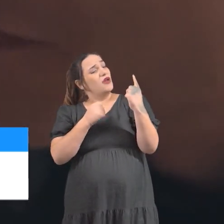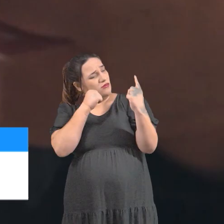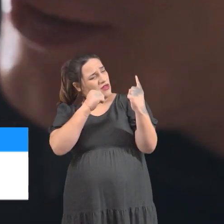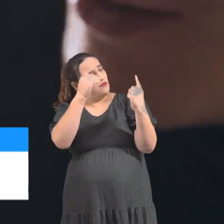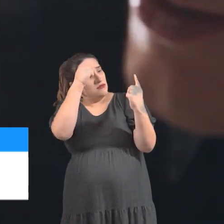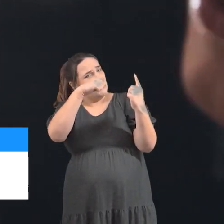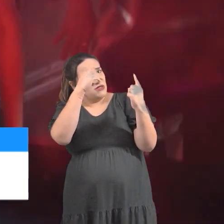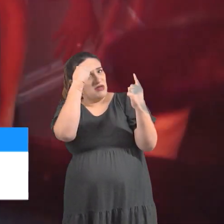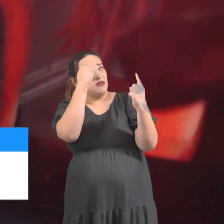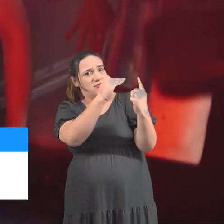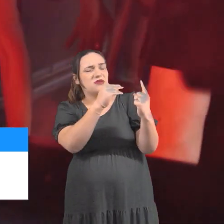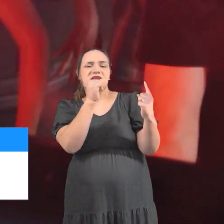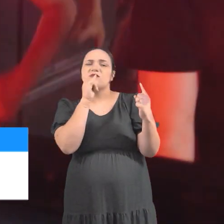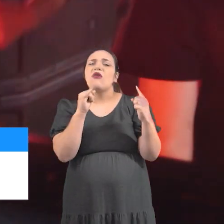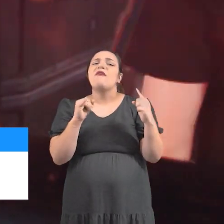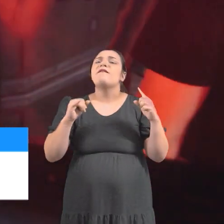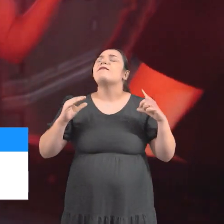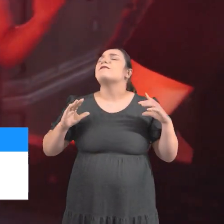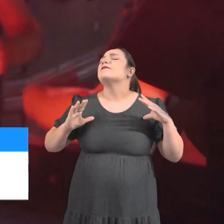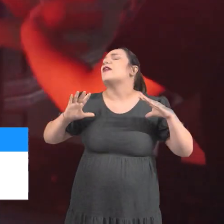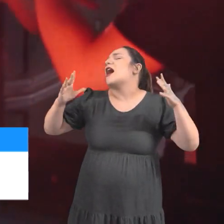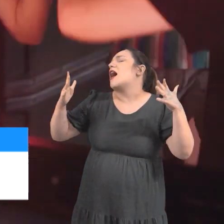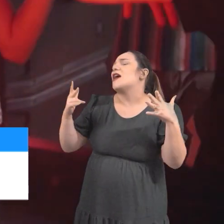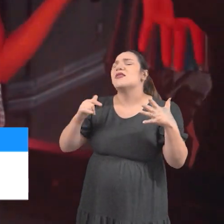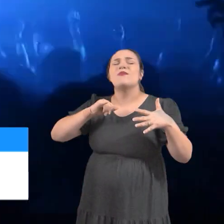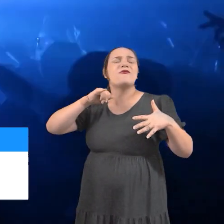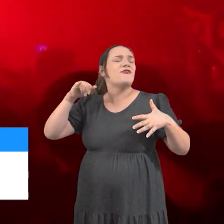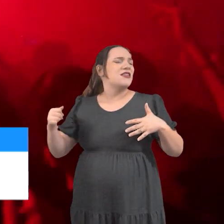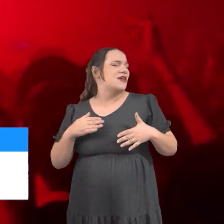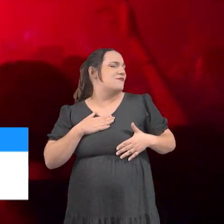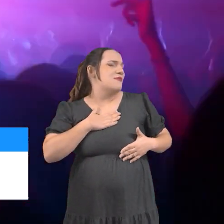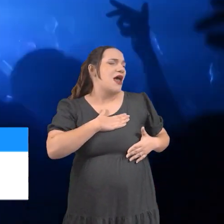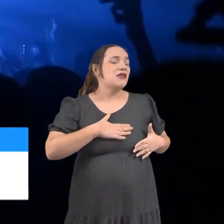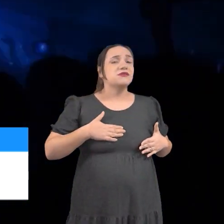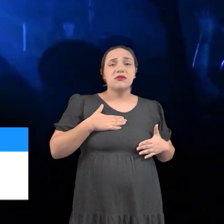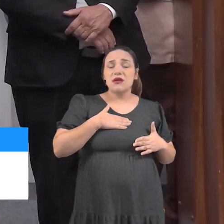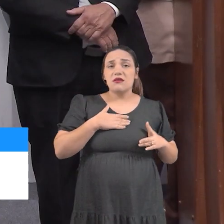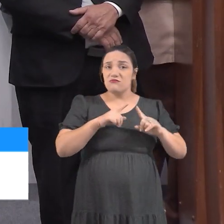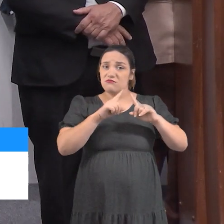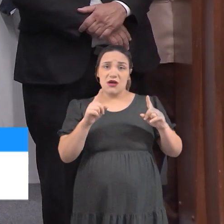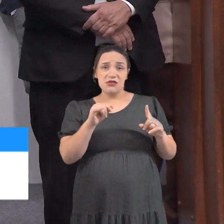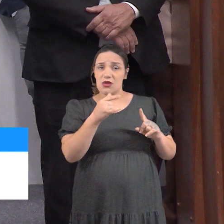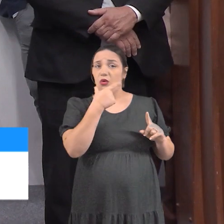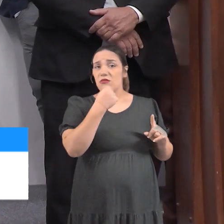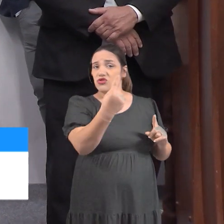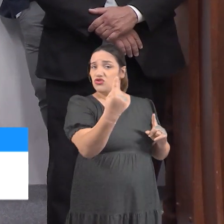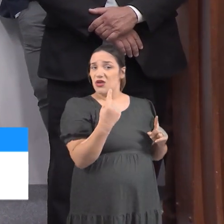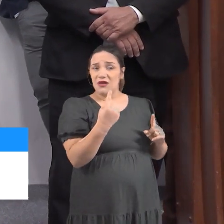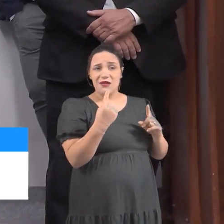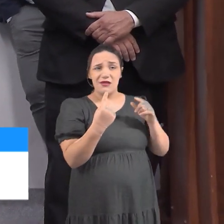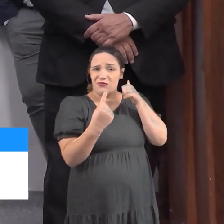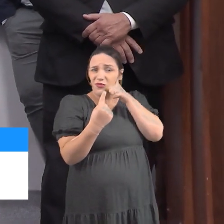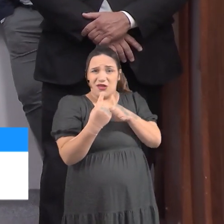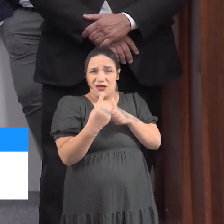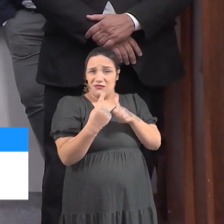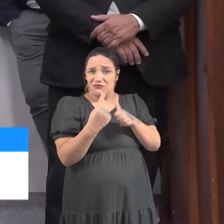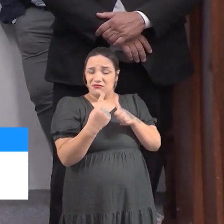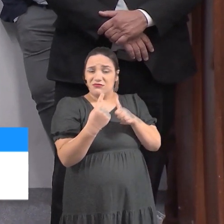que ter o respeito. Eles estão lá numa festa, se divertindo, mas não pode ultrapassar